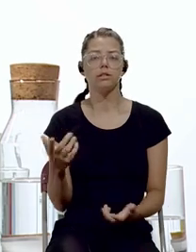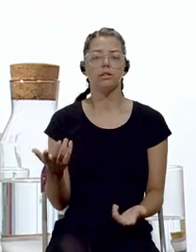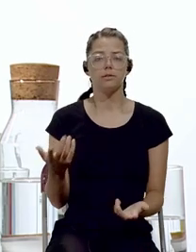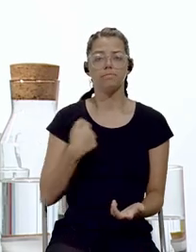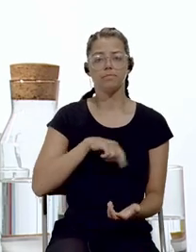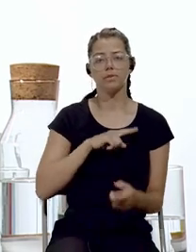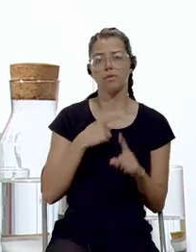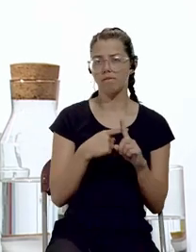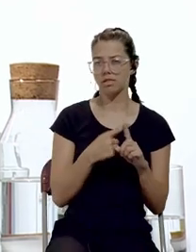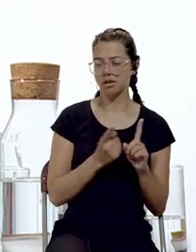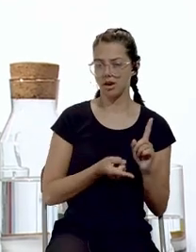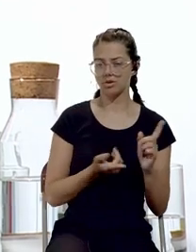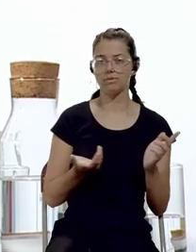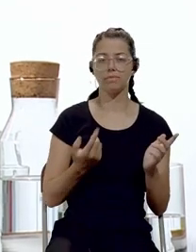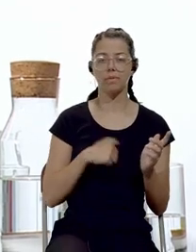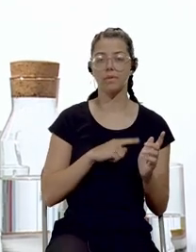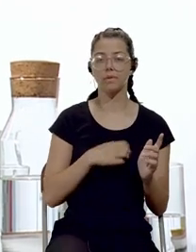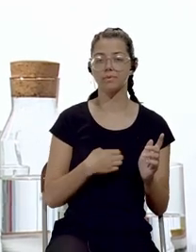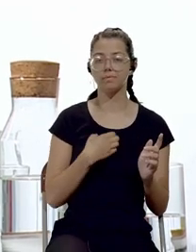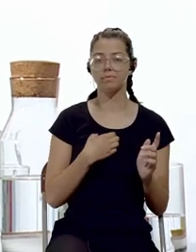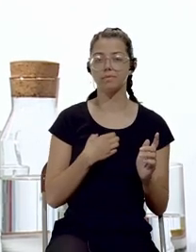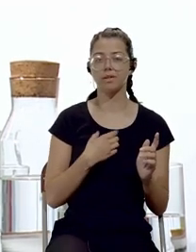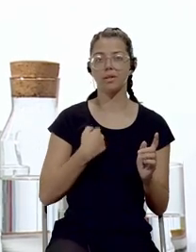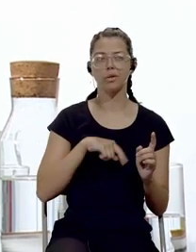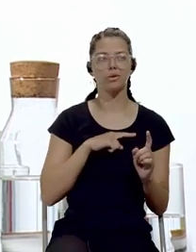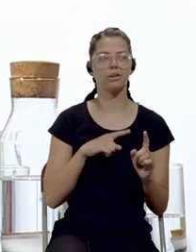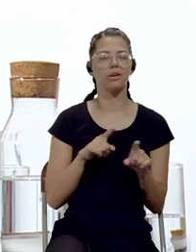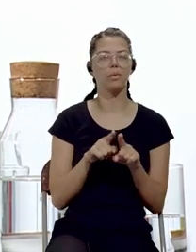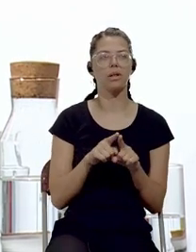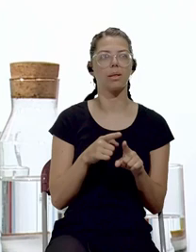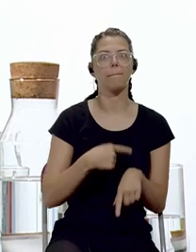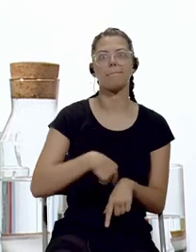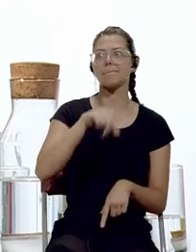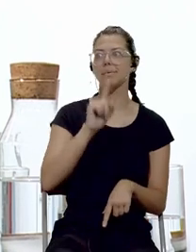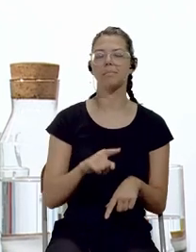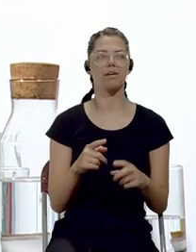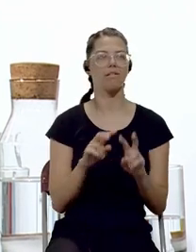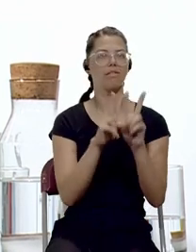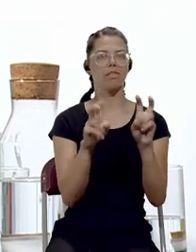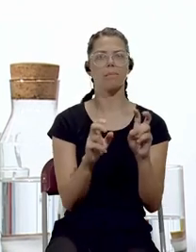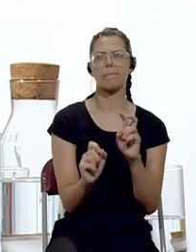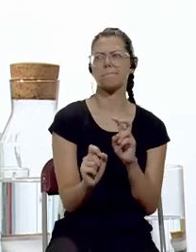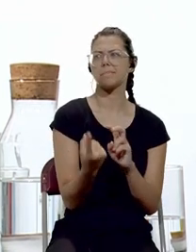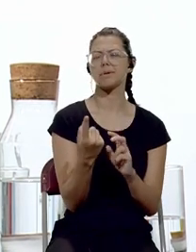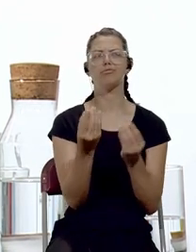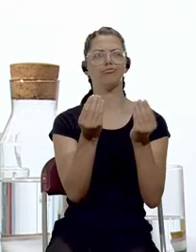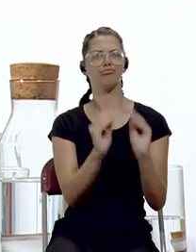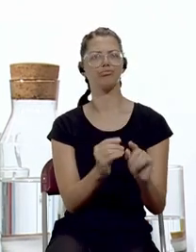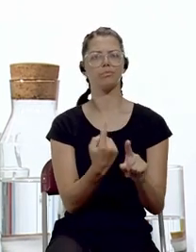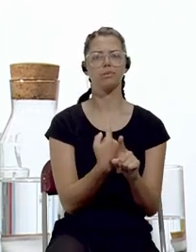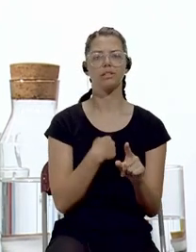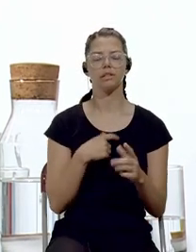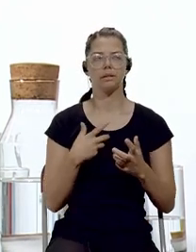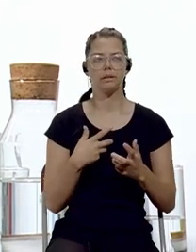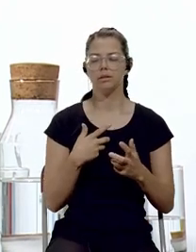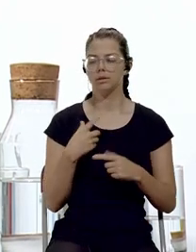temos uma vantagem muito grande, que é nós sentimos que estamos a fazer coisas pela primeira vez, nós estamos a trazer temas que não foram tratados e nós não temos esse peso,